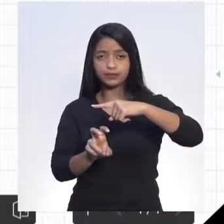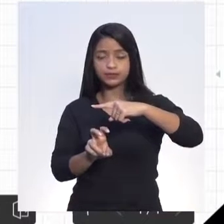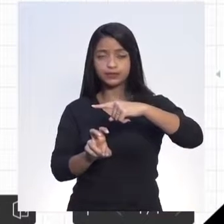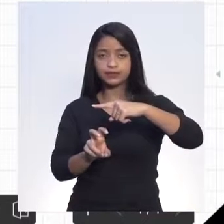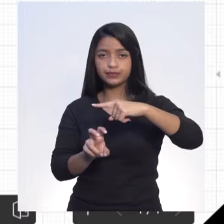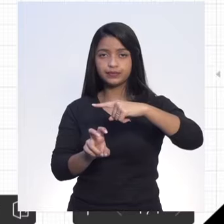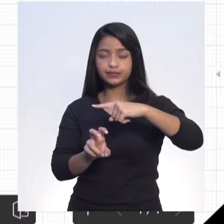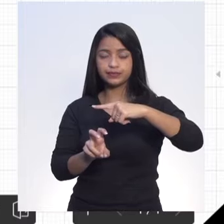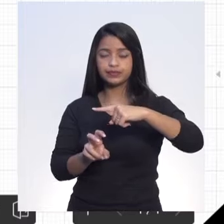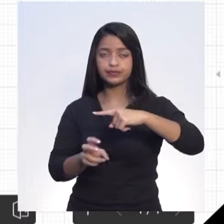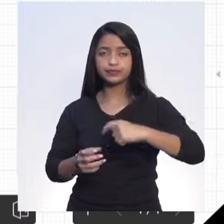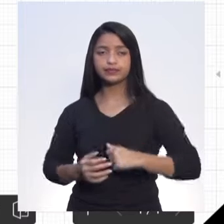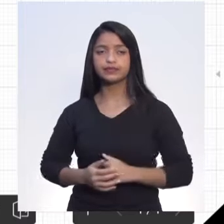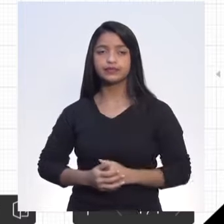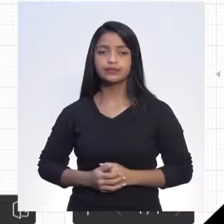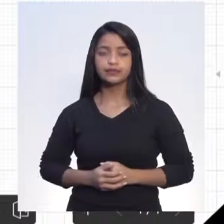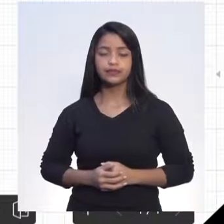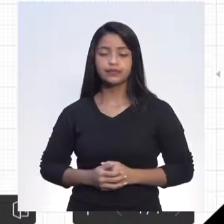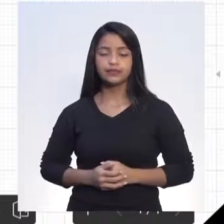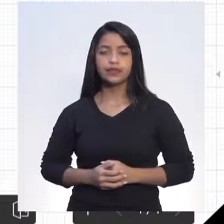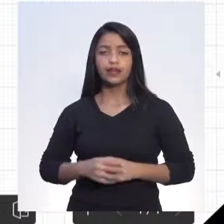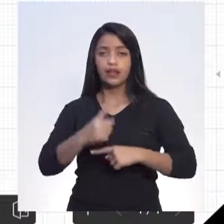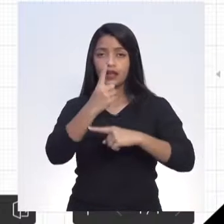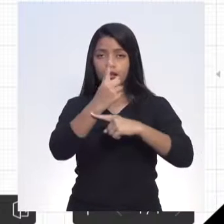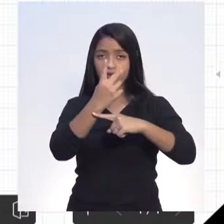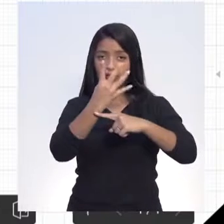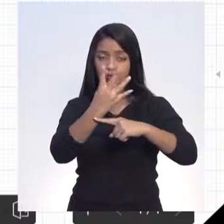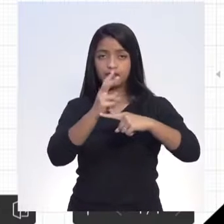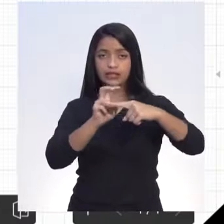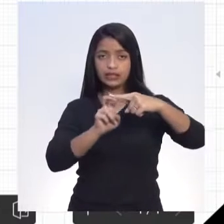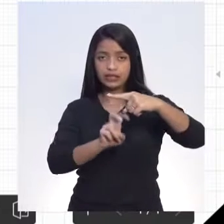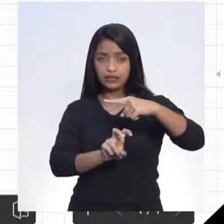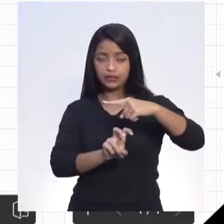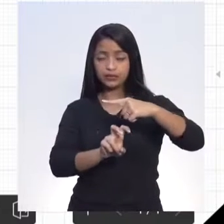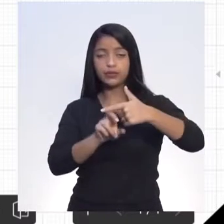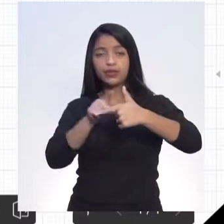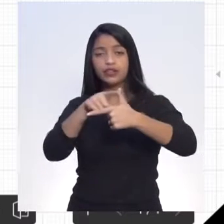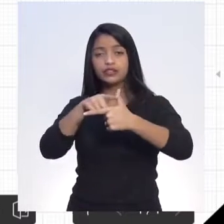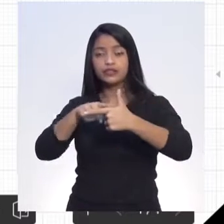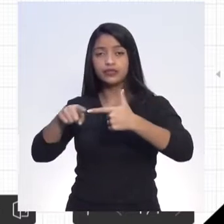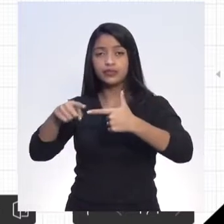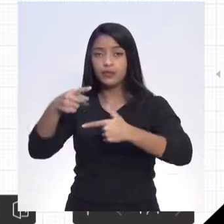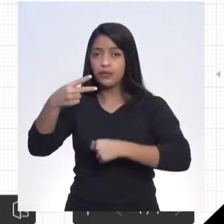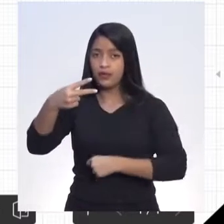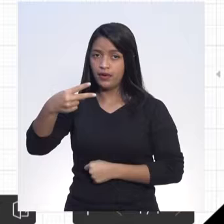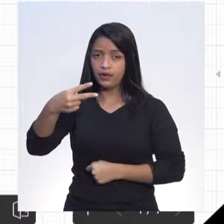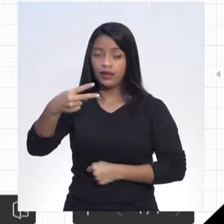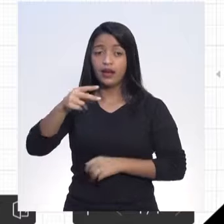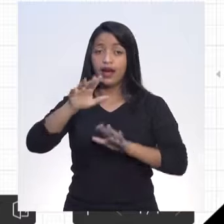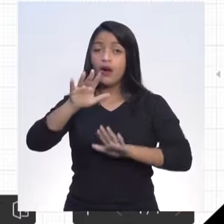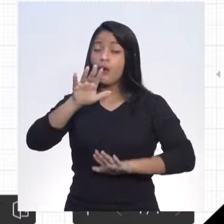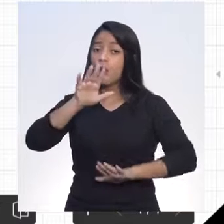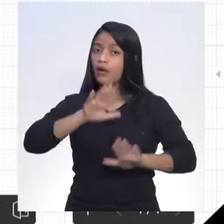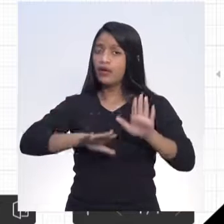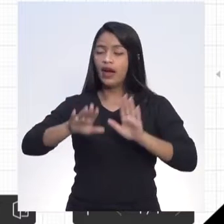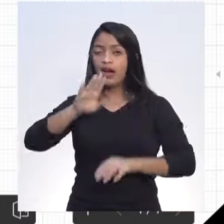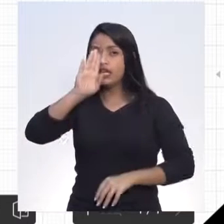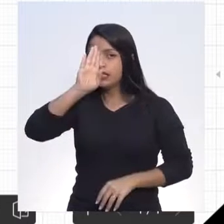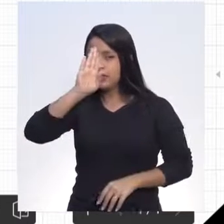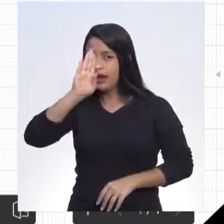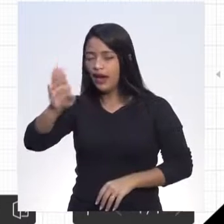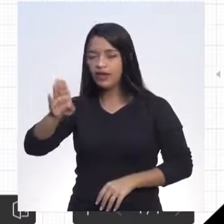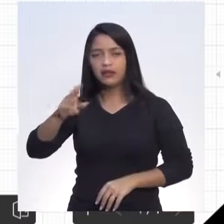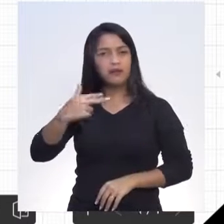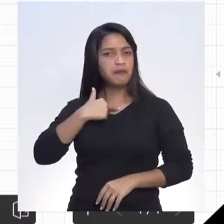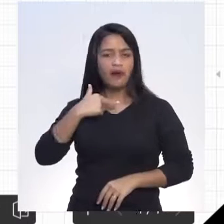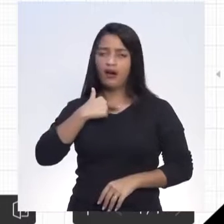14 quintos é a fração, eu tenho que dividir por 2. Toma muito cuidado, né, Osmar? Eu não posso multiplicar aqui direto. Não. Ou seja, isso